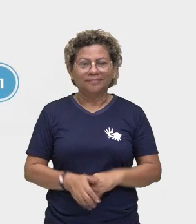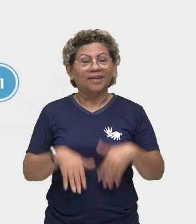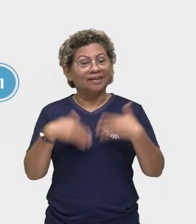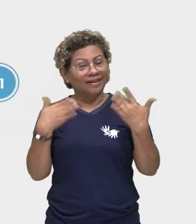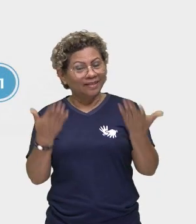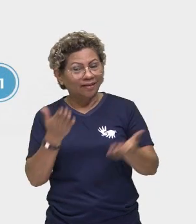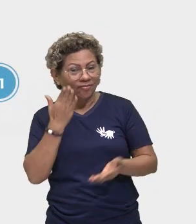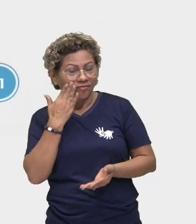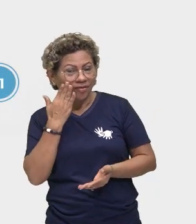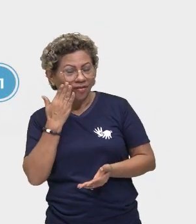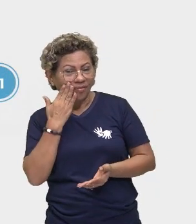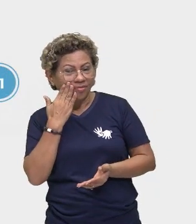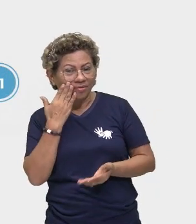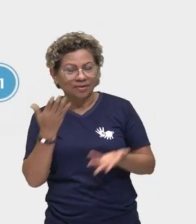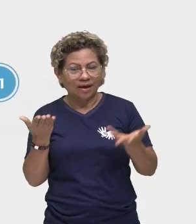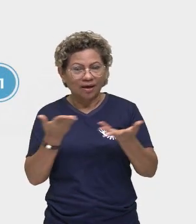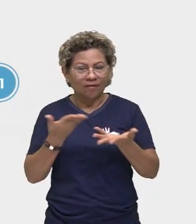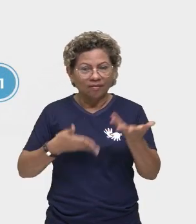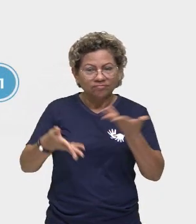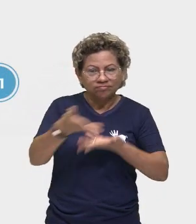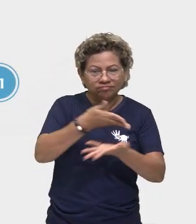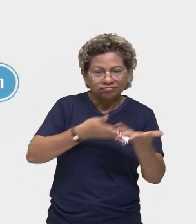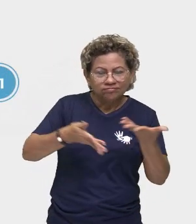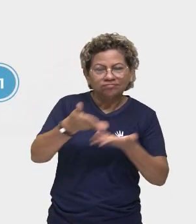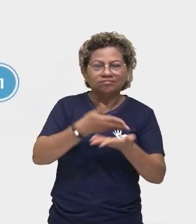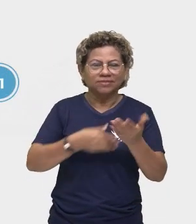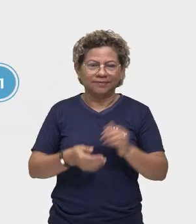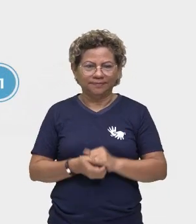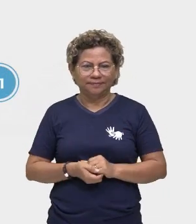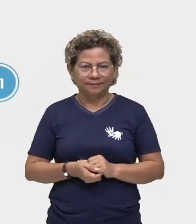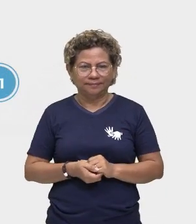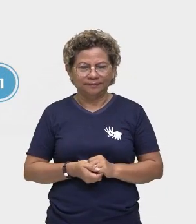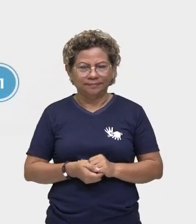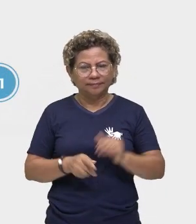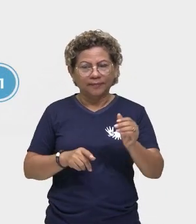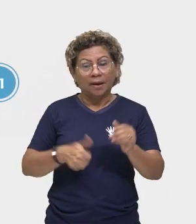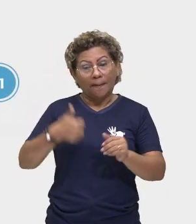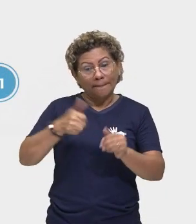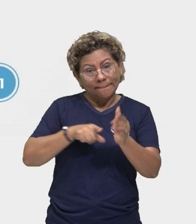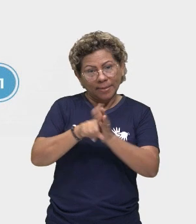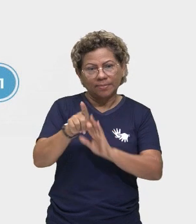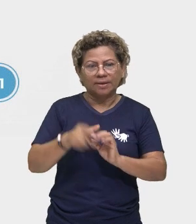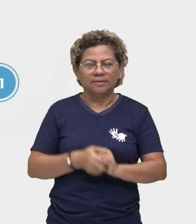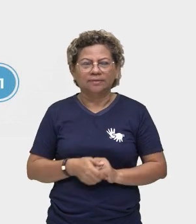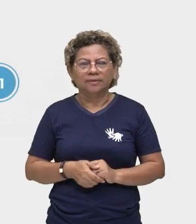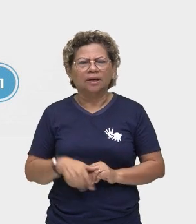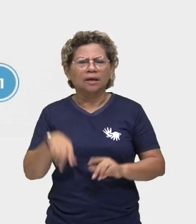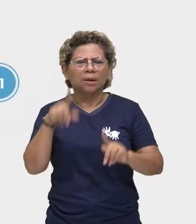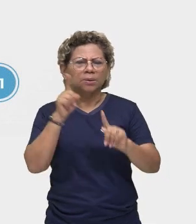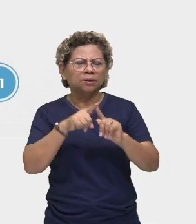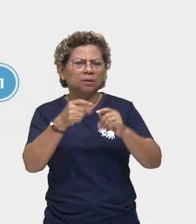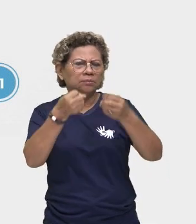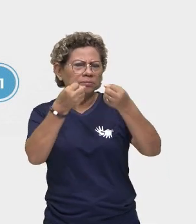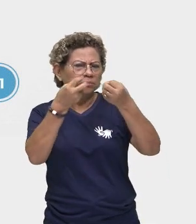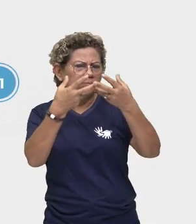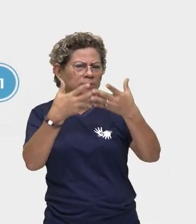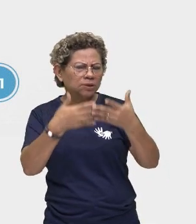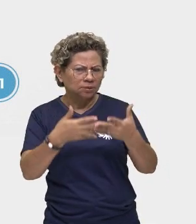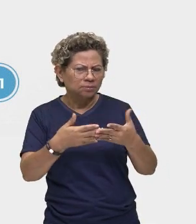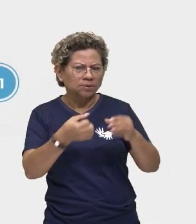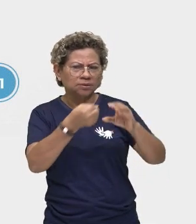Dinâmica local interativa. Questão 1. A respeito das classificações que os polígonos podem